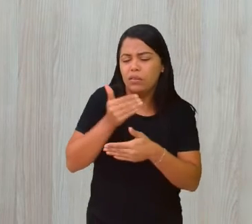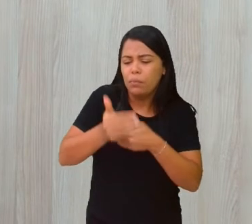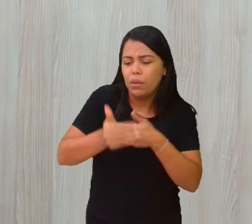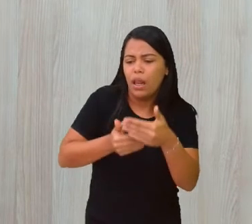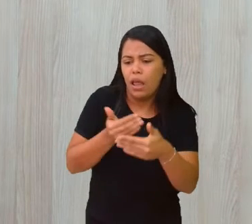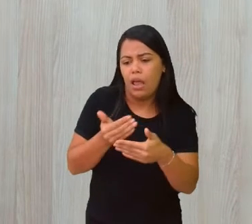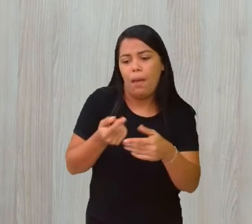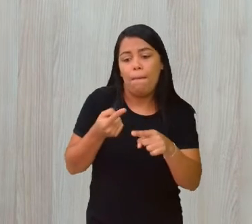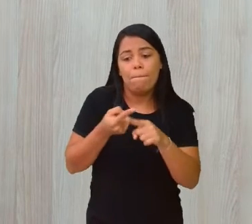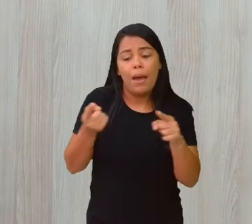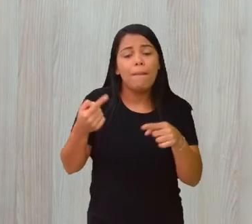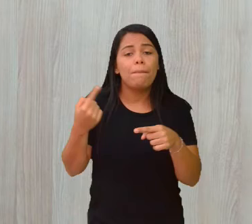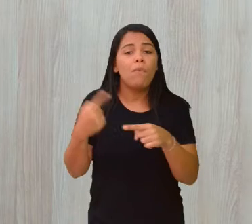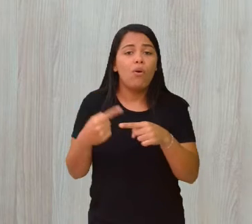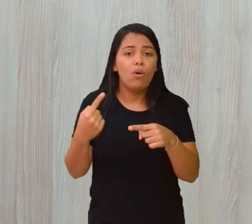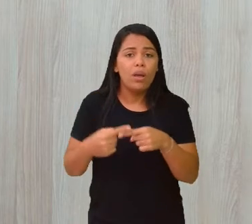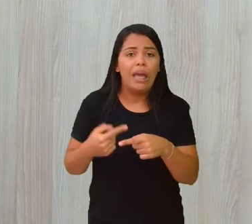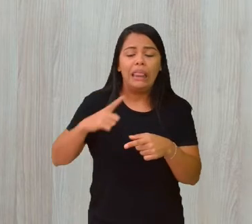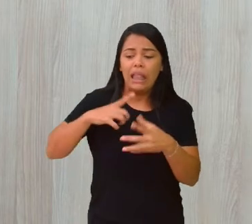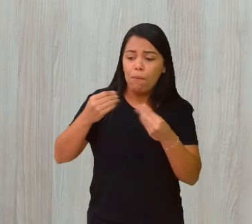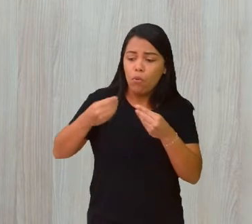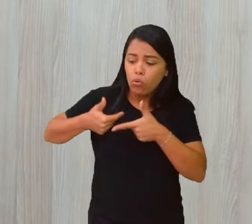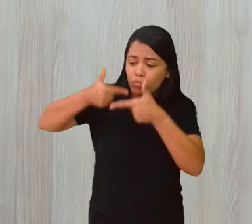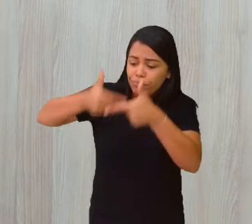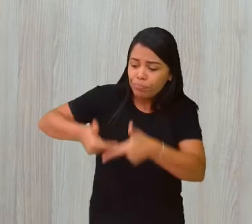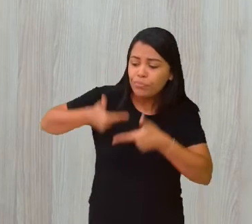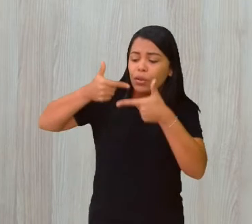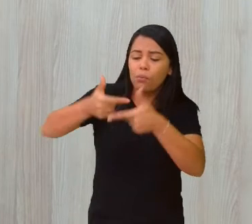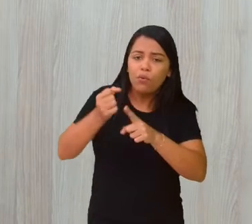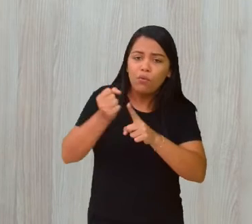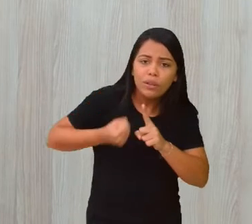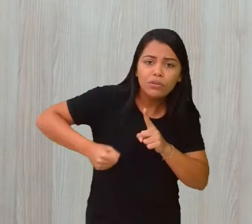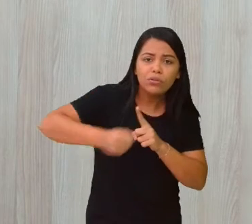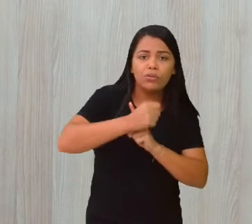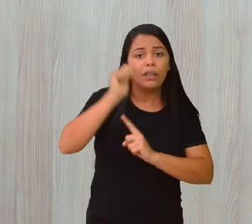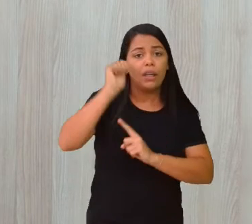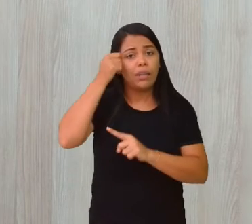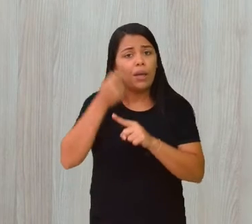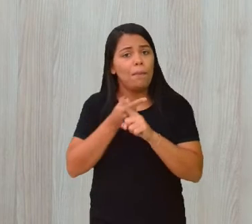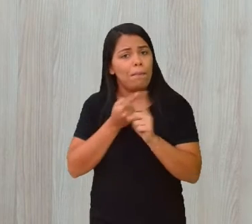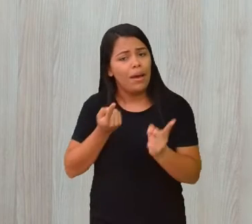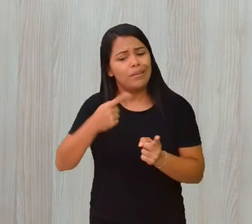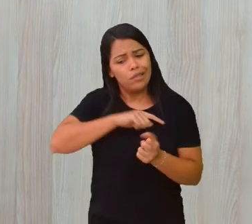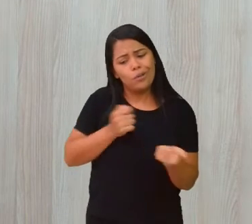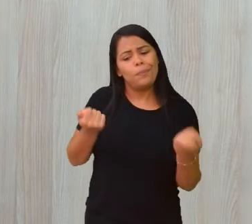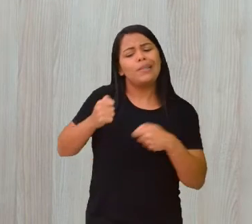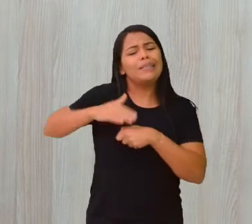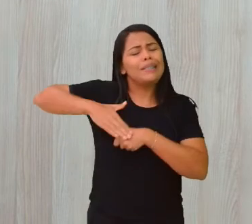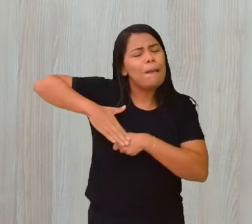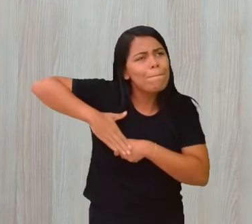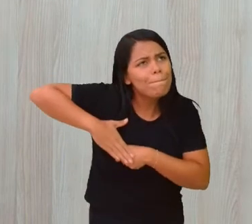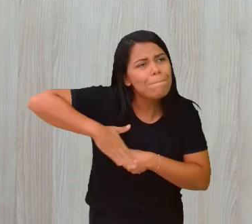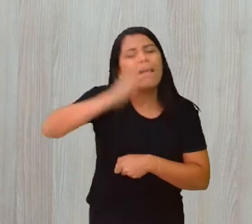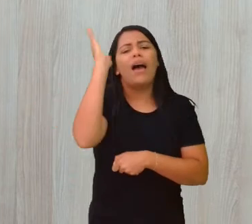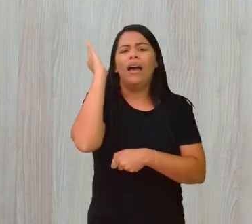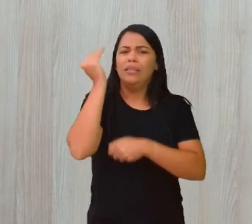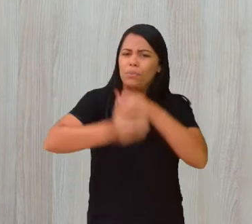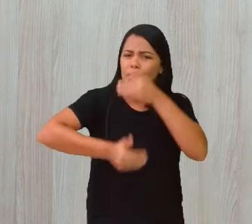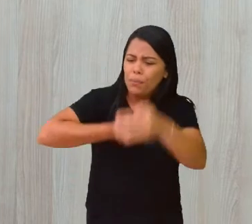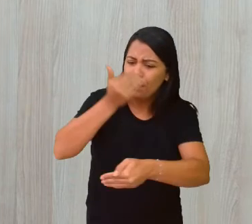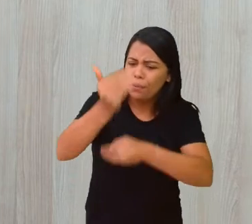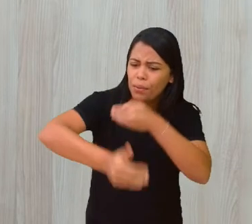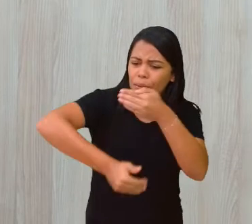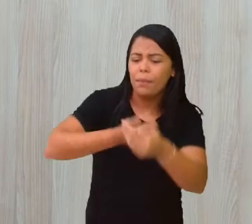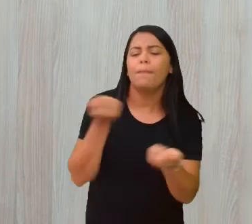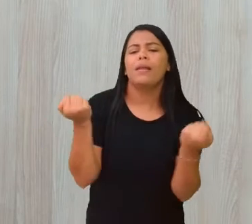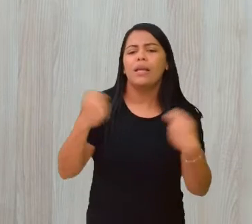aos movimentos sociais, né, ao movimento negro, né? Mas a gente ainda precisa caminhar muito mais, né? A gente